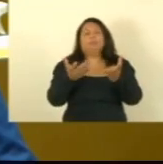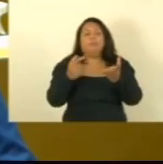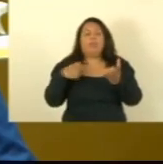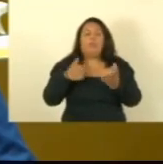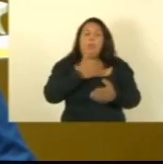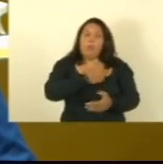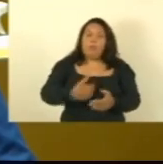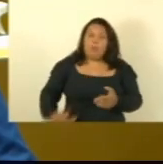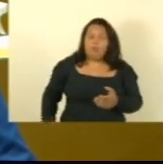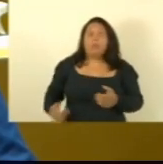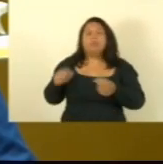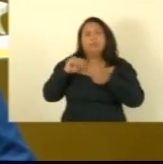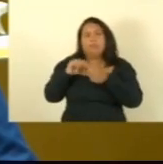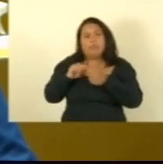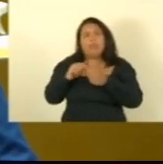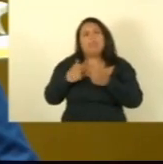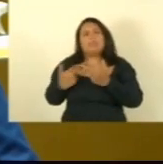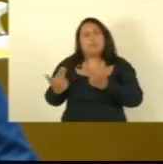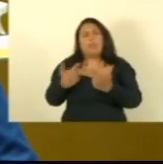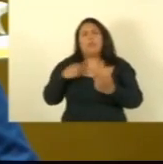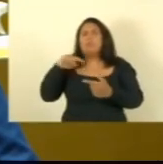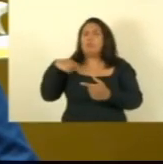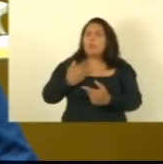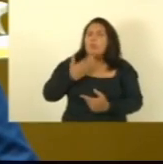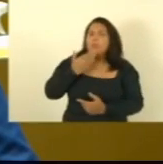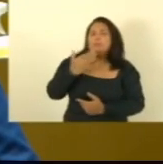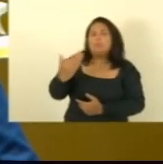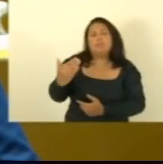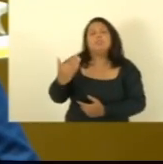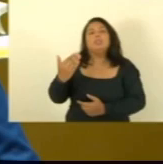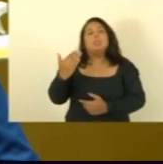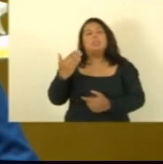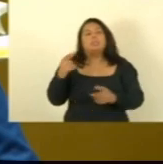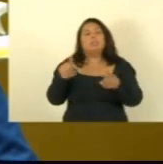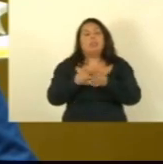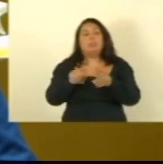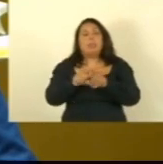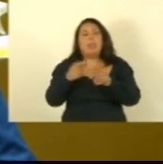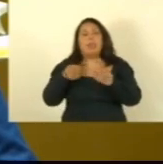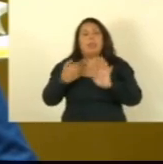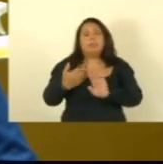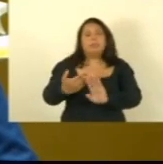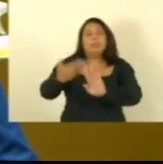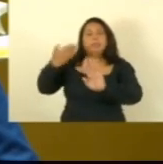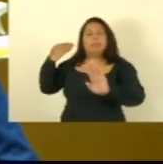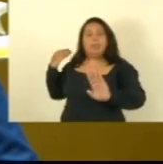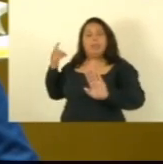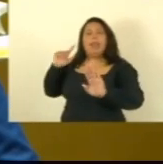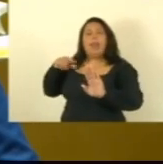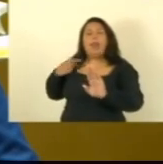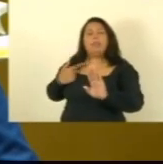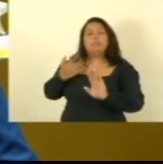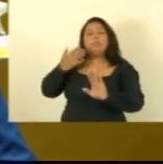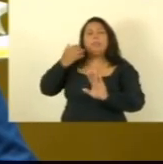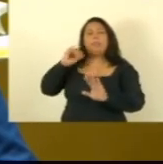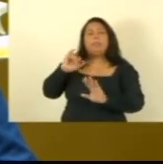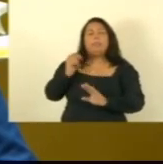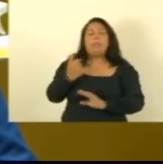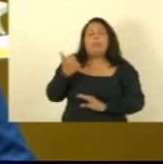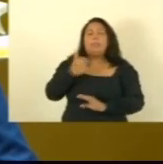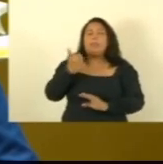governo assim o fez, de acordo com a nossa indicação, inclusive com retroatividade a 1º de